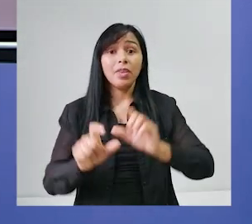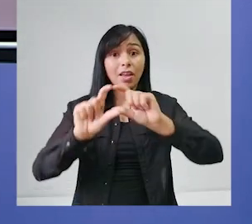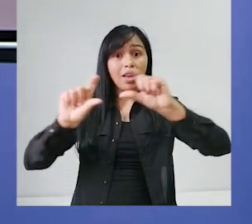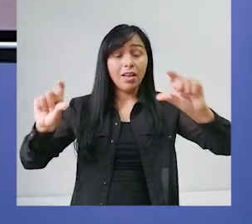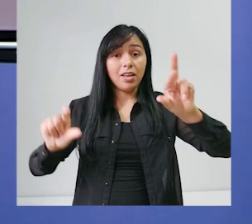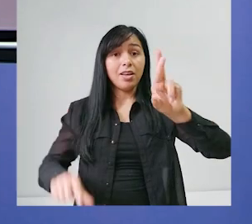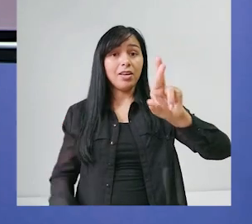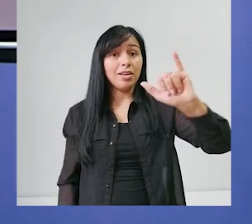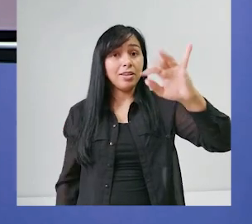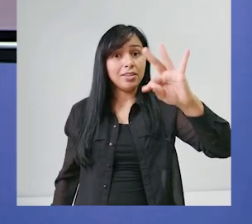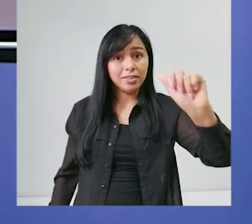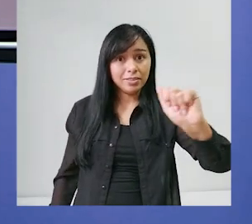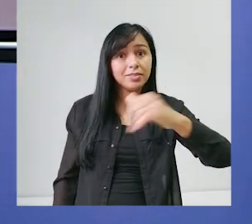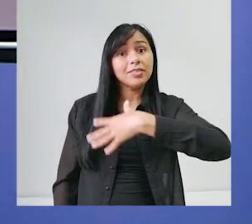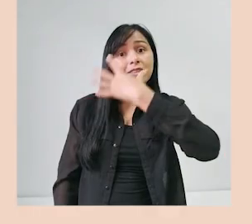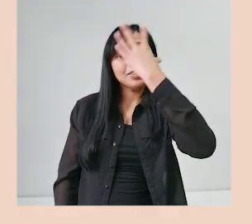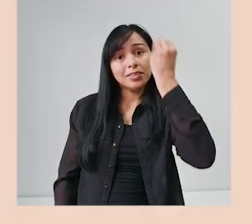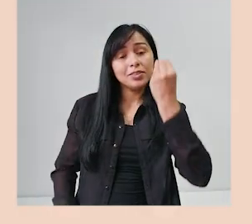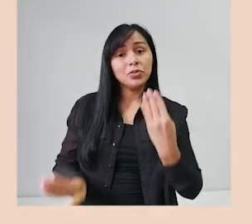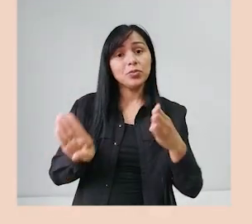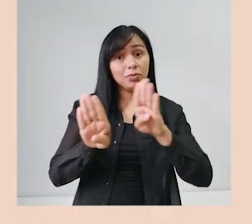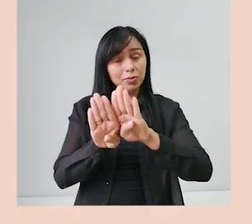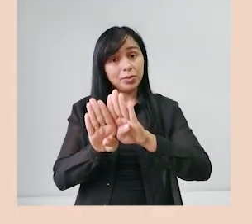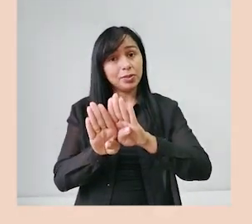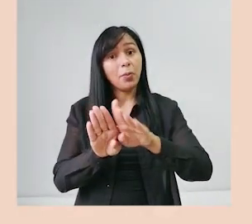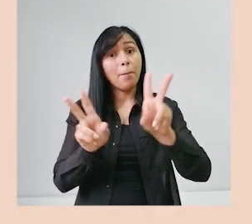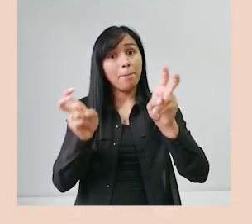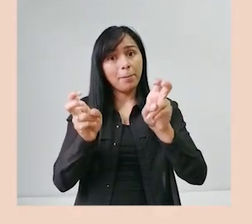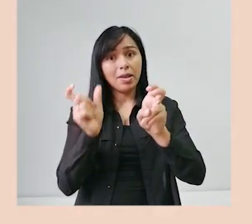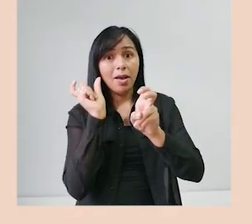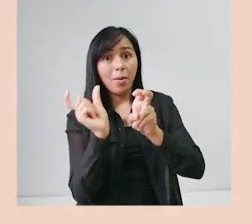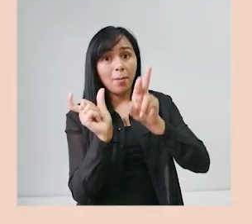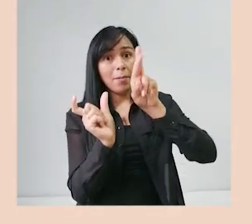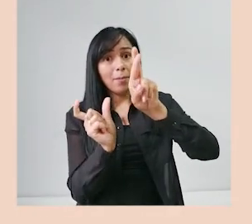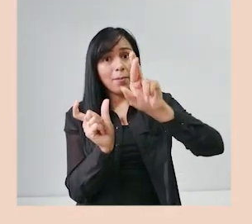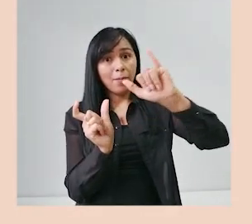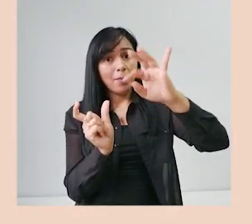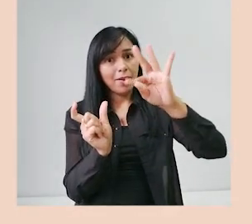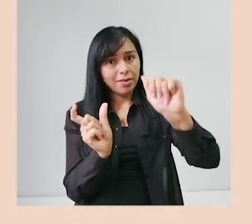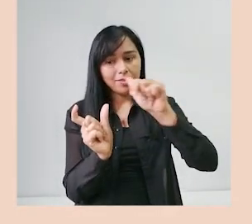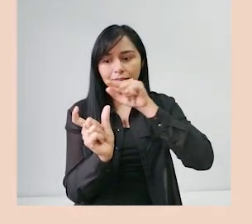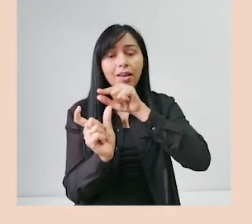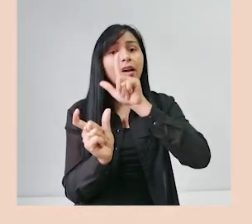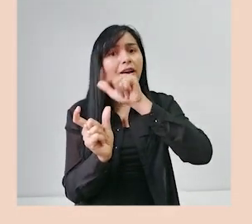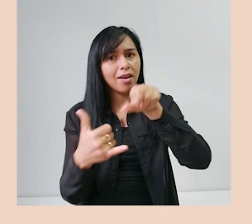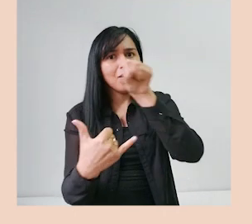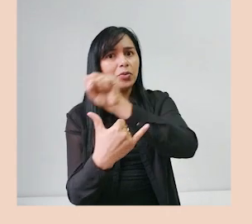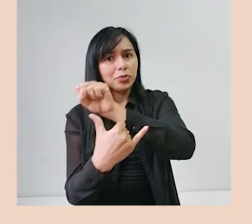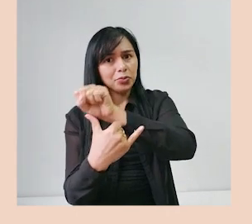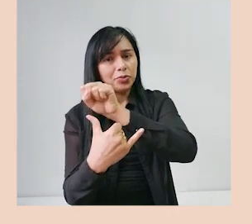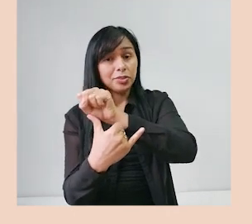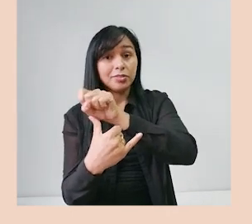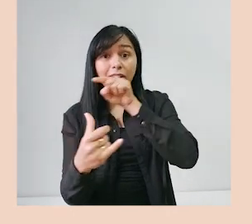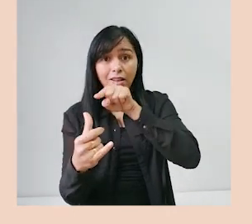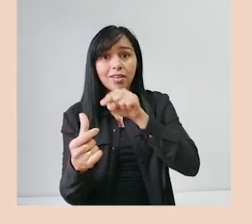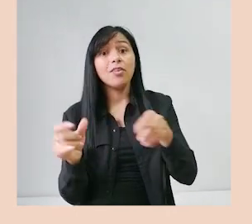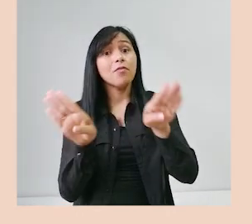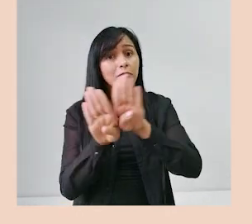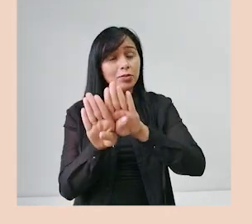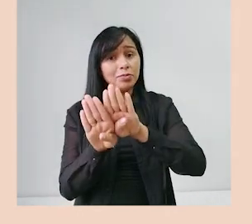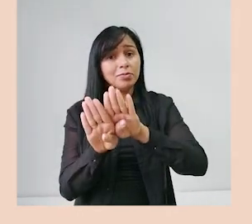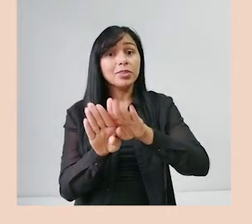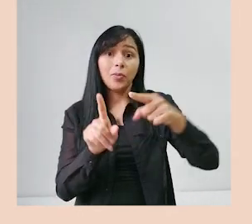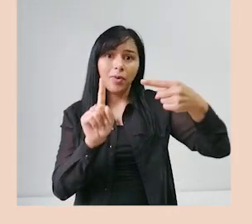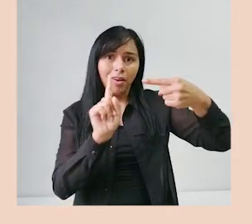esqueceu de fechar a porta neste caso temos um sujeito determinado pois conseguimos identificar quem praticou